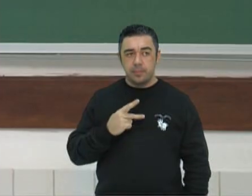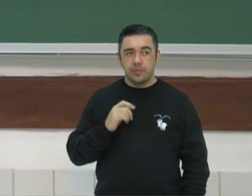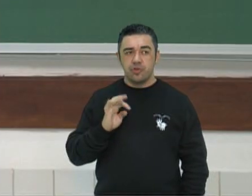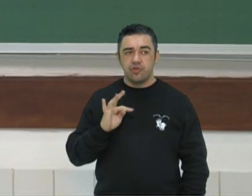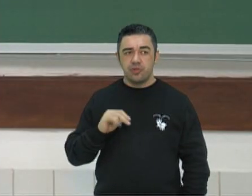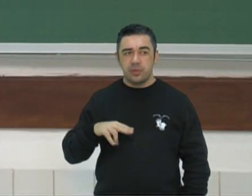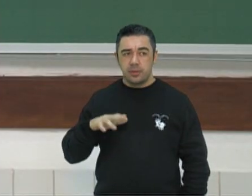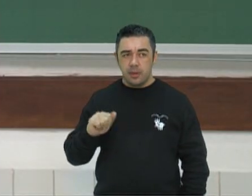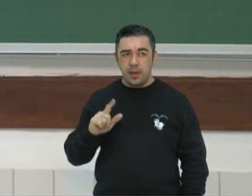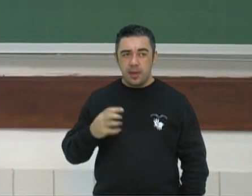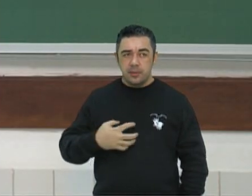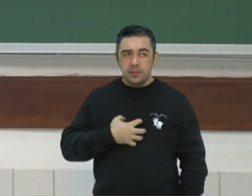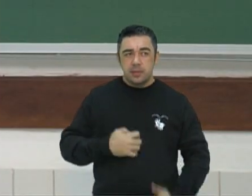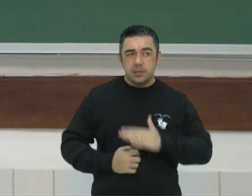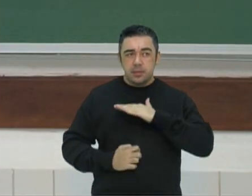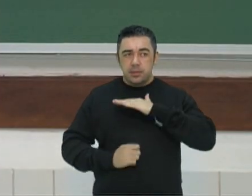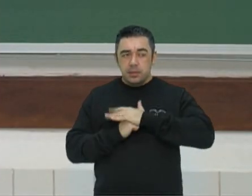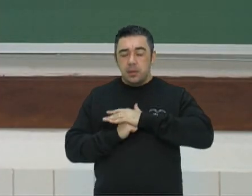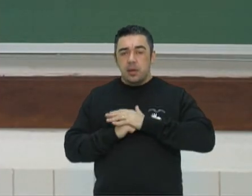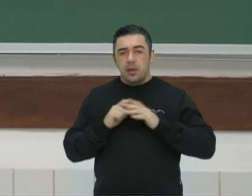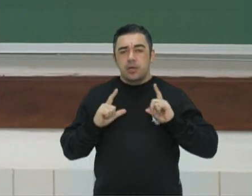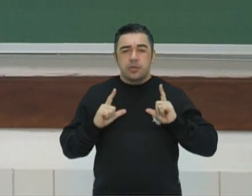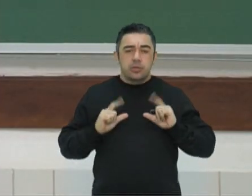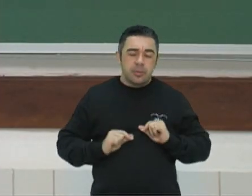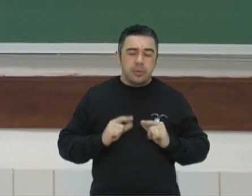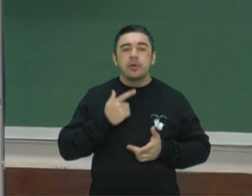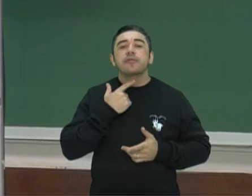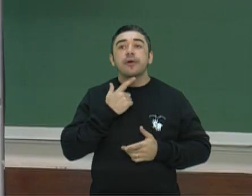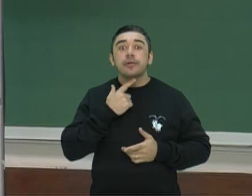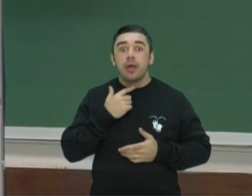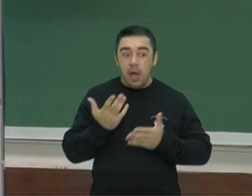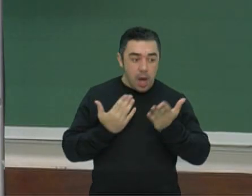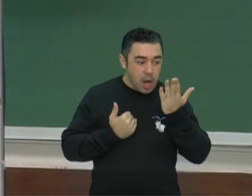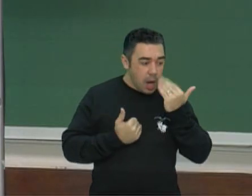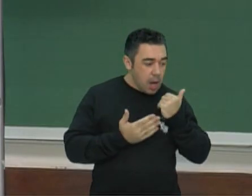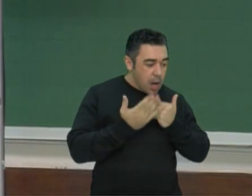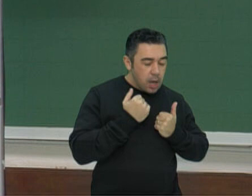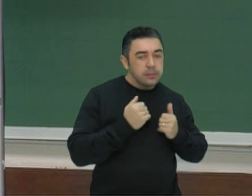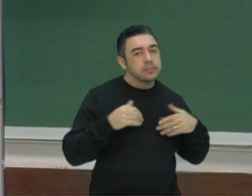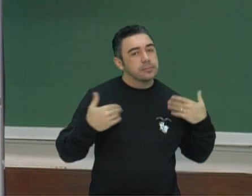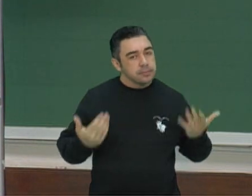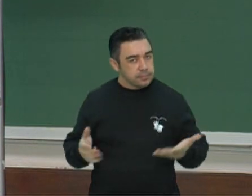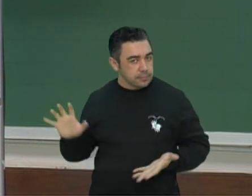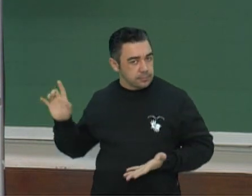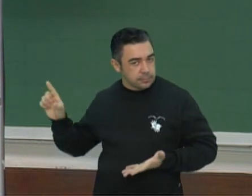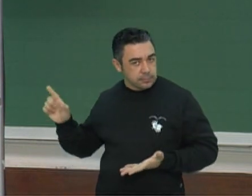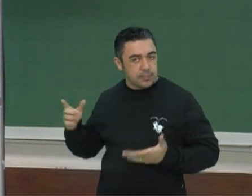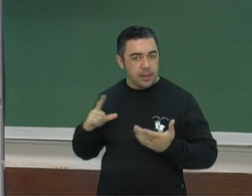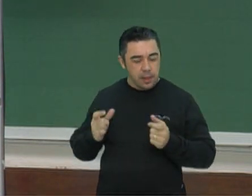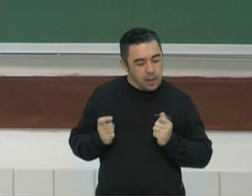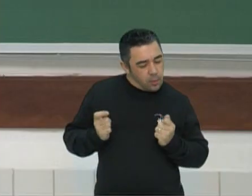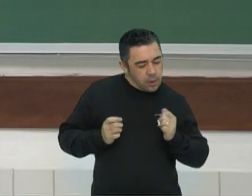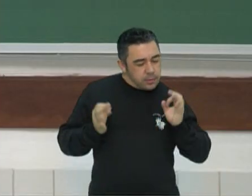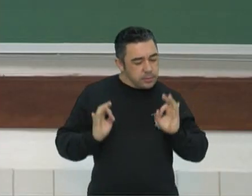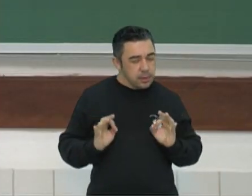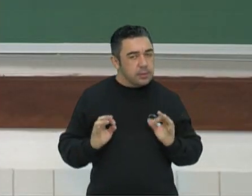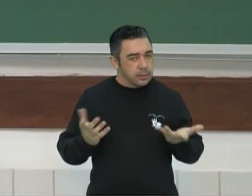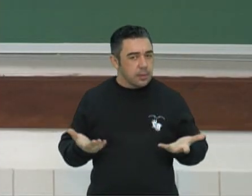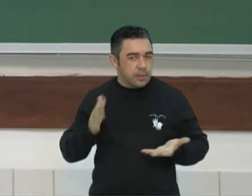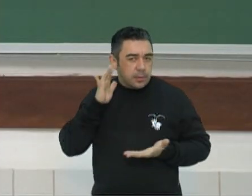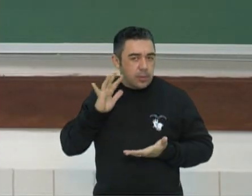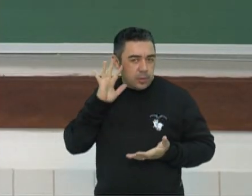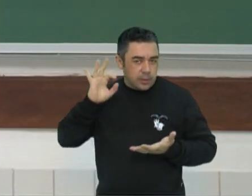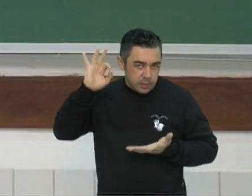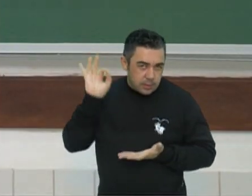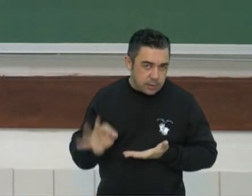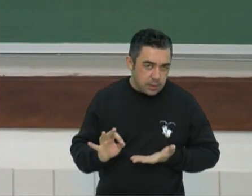dá a sensação de saciedade, né? Diminuindo aquela vontade de comer. Então, assim, se tiver tudo reguladinho ali, teoricamente essa parte tá